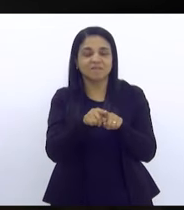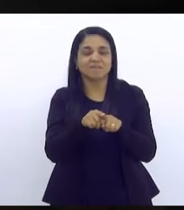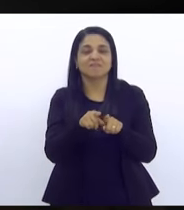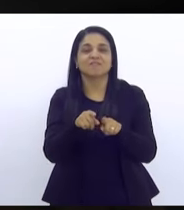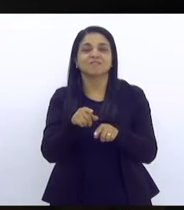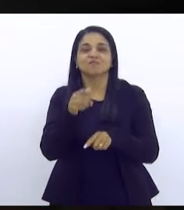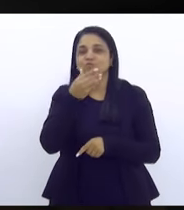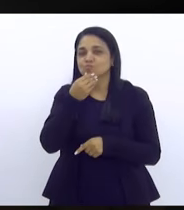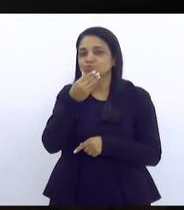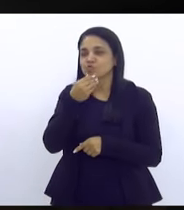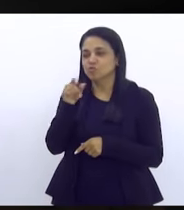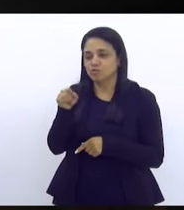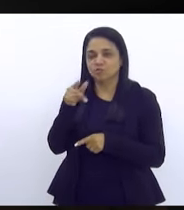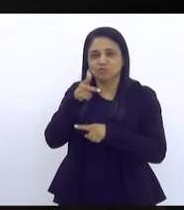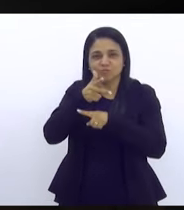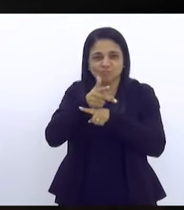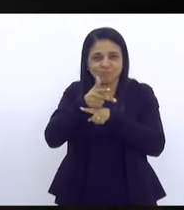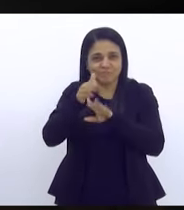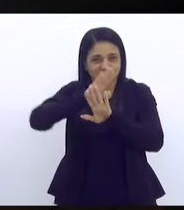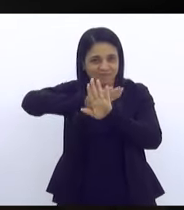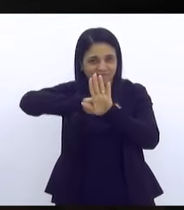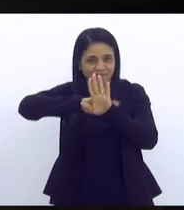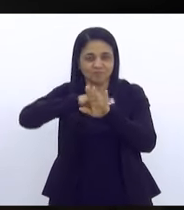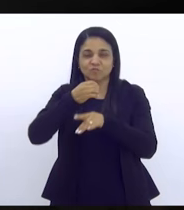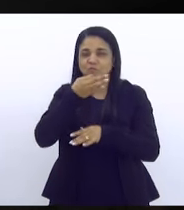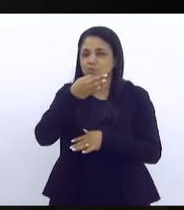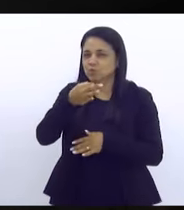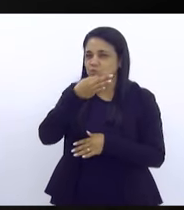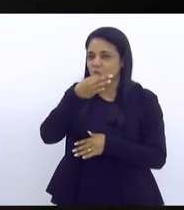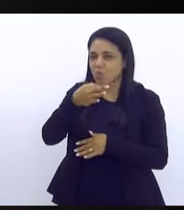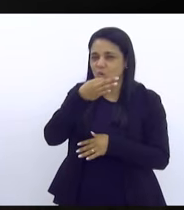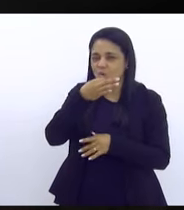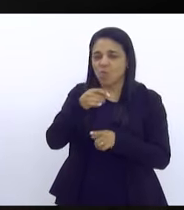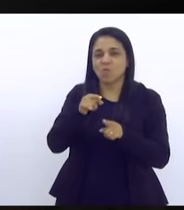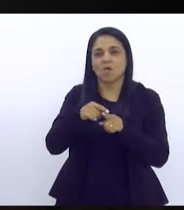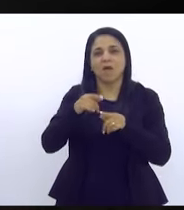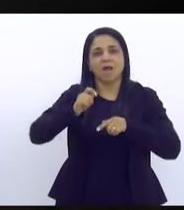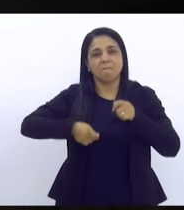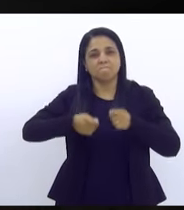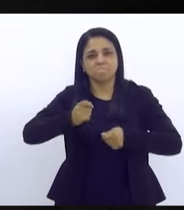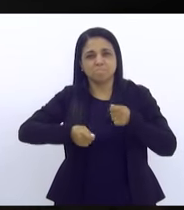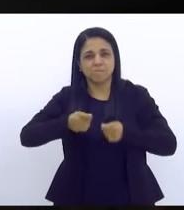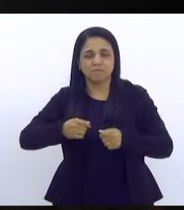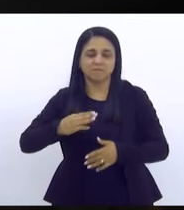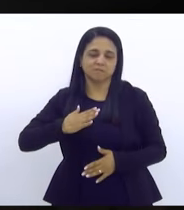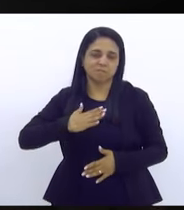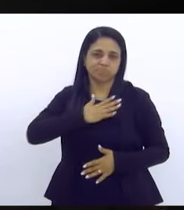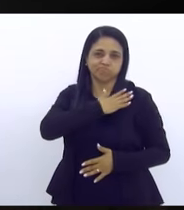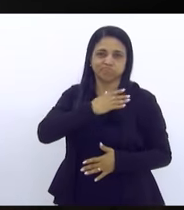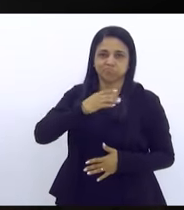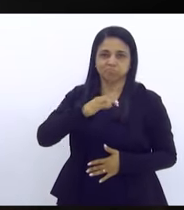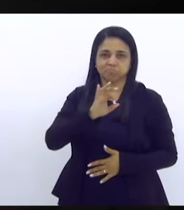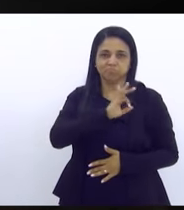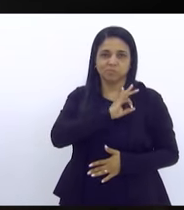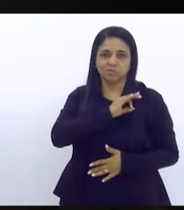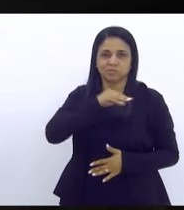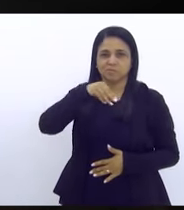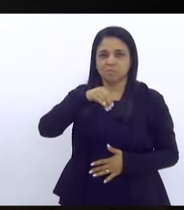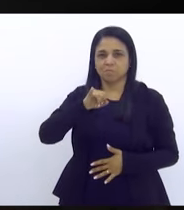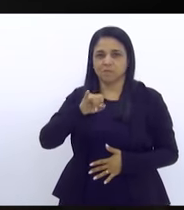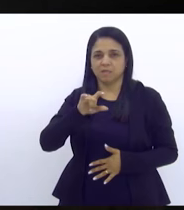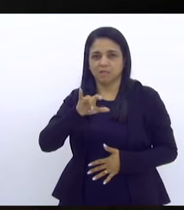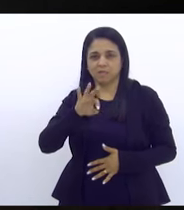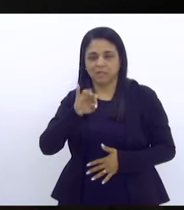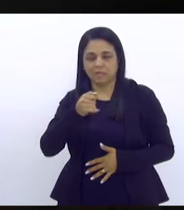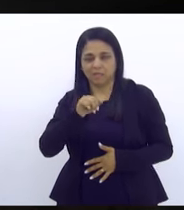os meninos que estão ali nos bastidores, do som, a banda que tocou da polícia, que eu já agradeci,